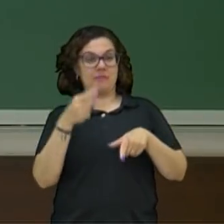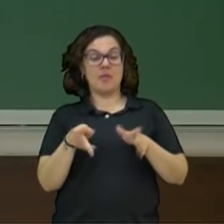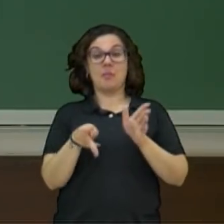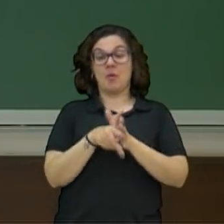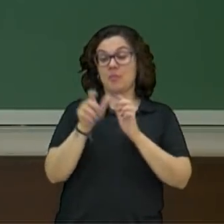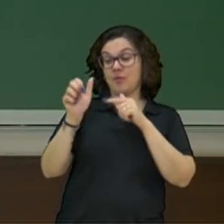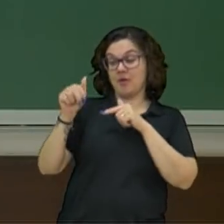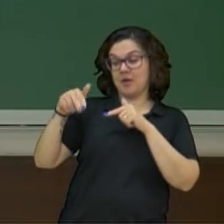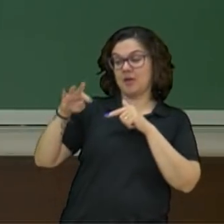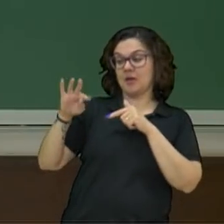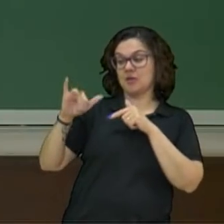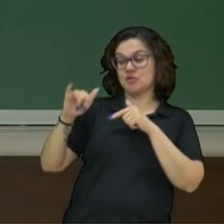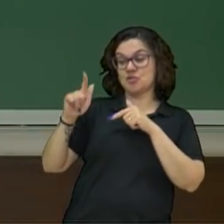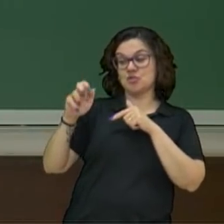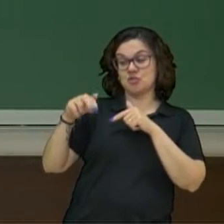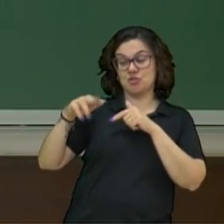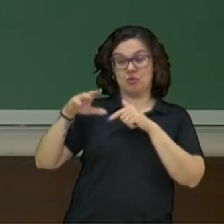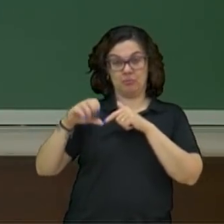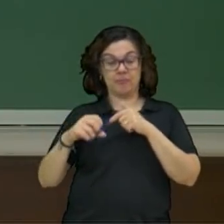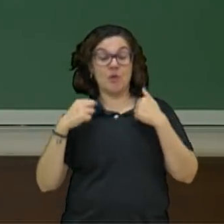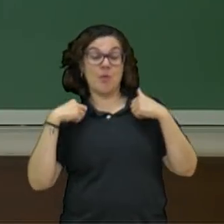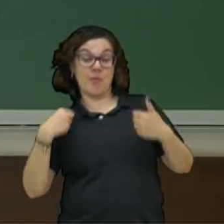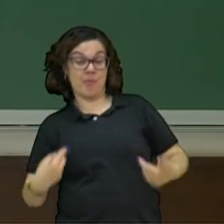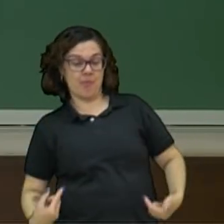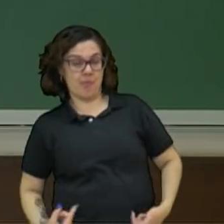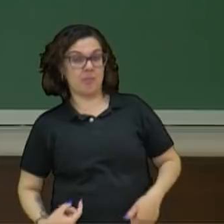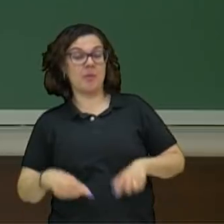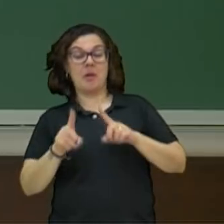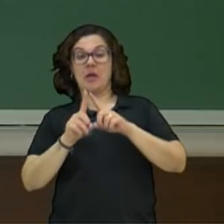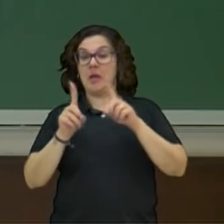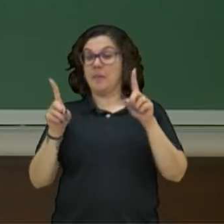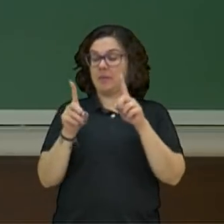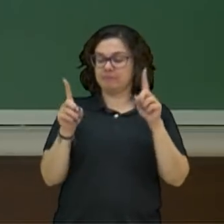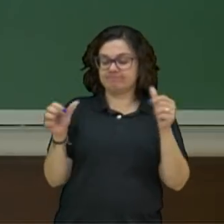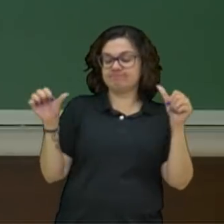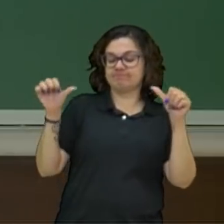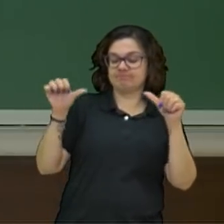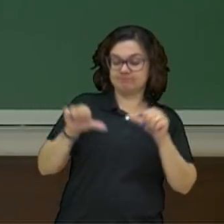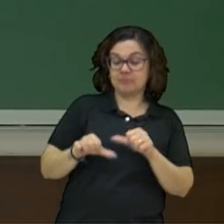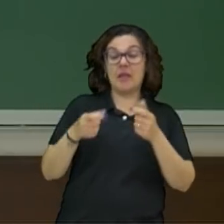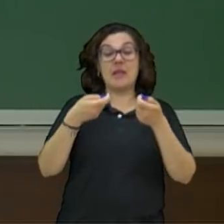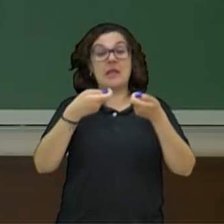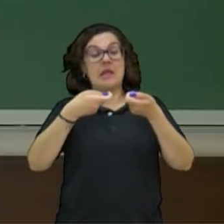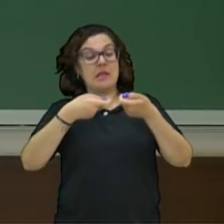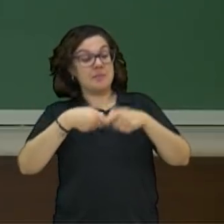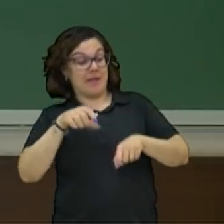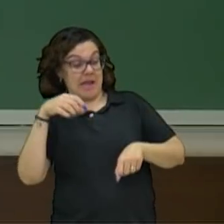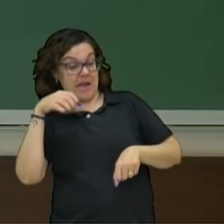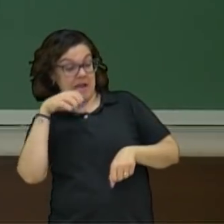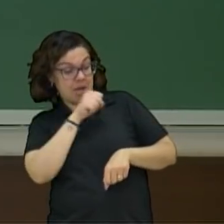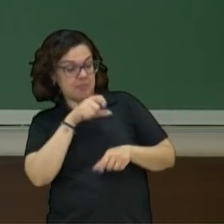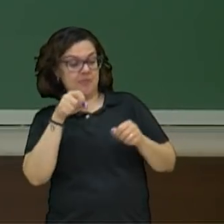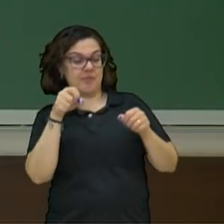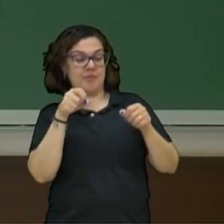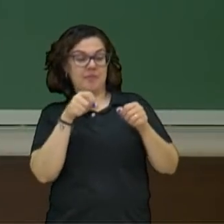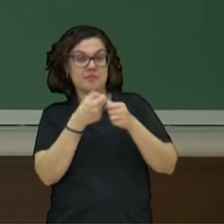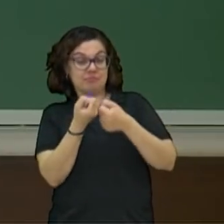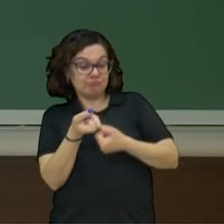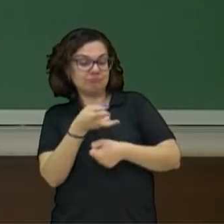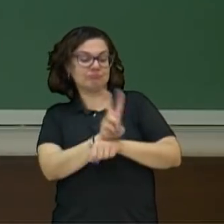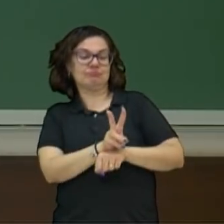antígeno. Aí o corpo dessa pessoa, para não sofrer danos, precisa com a máxima urgência